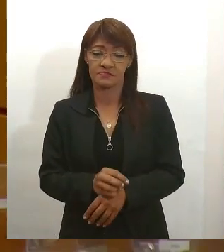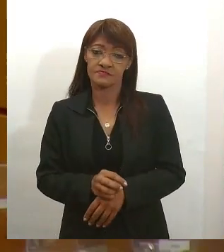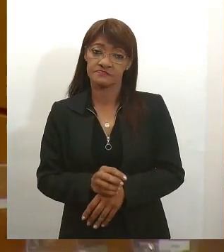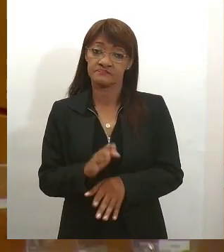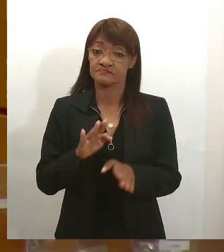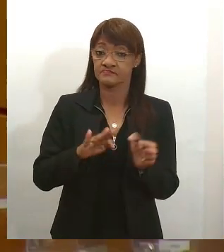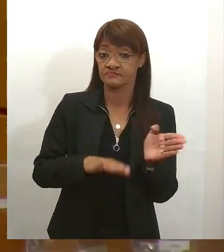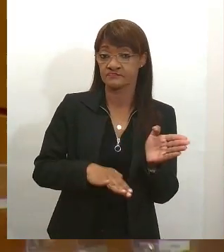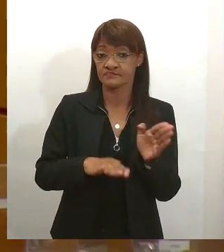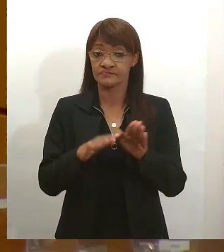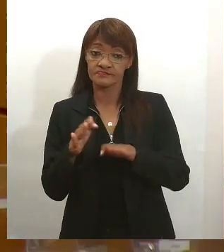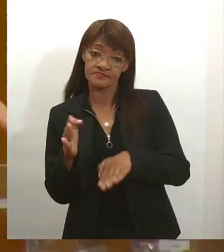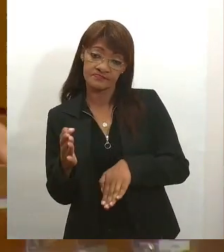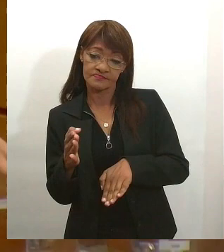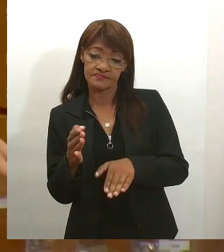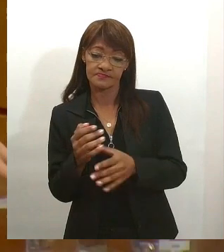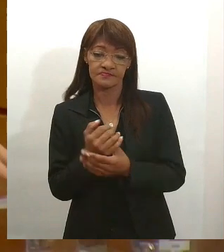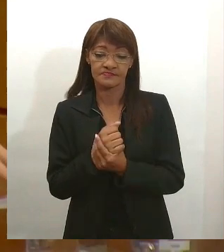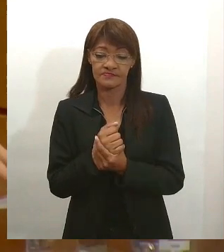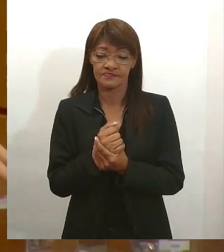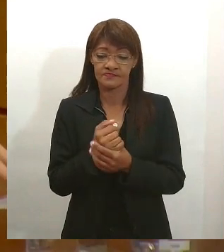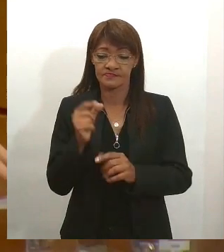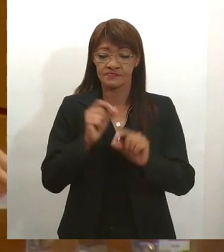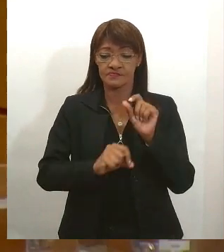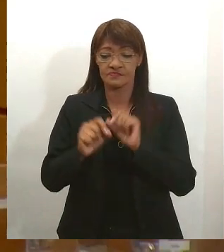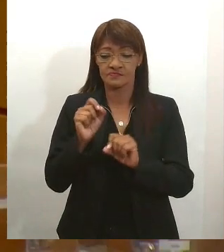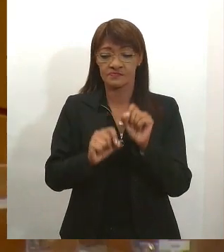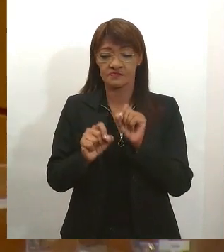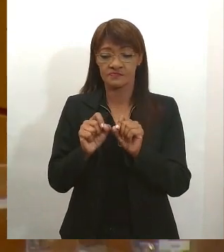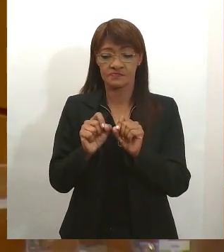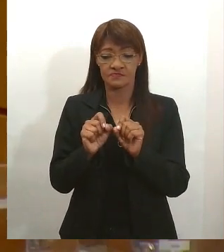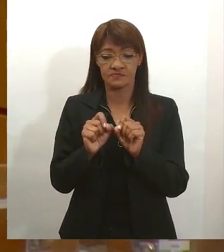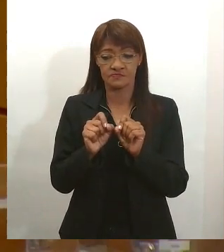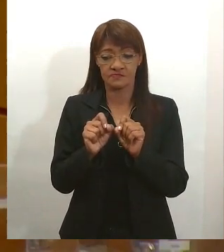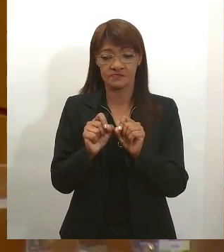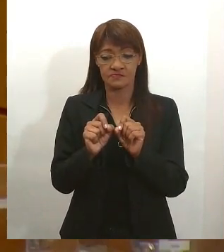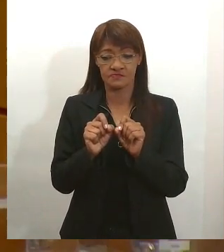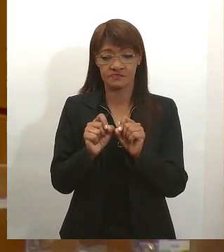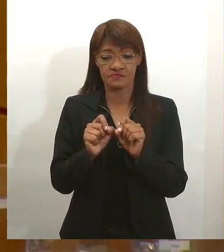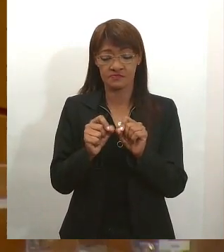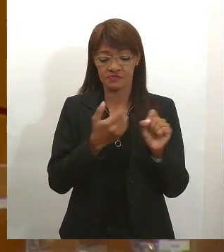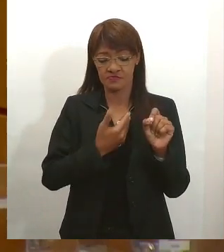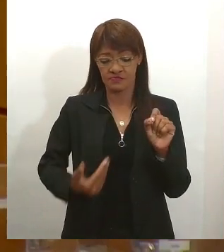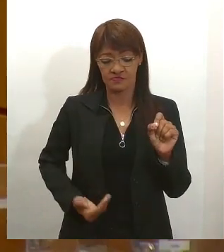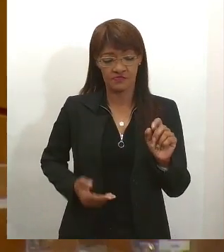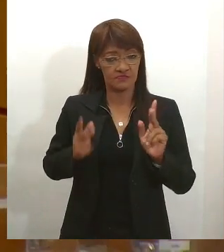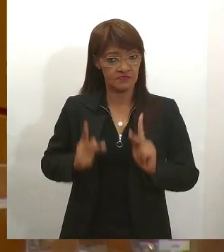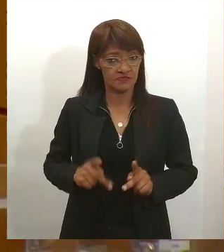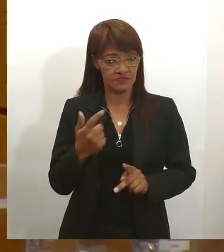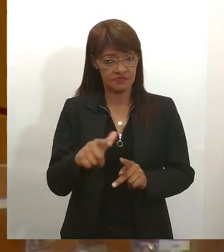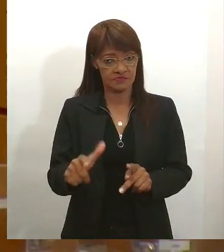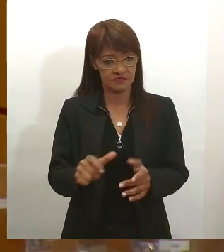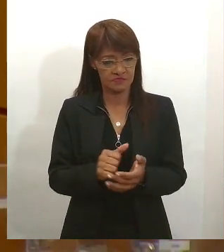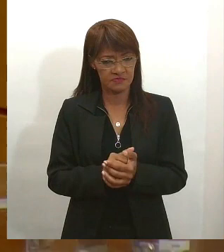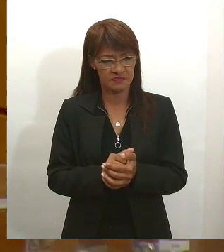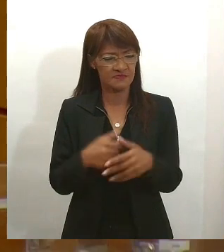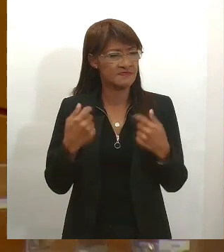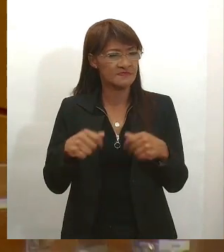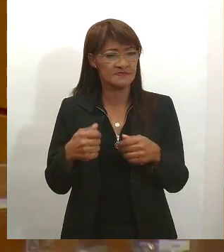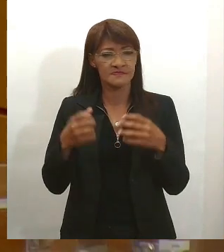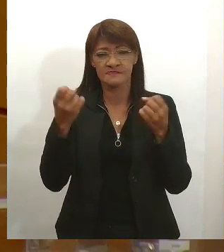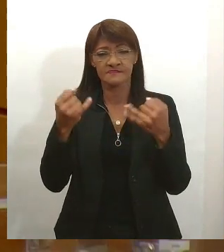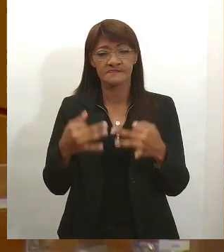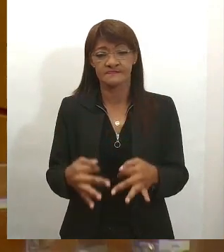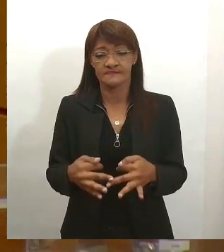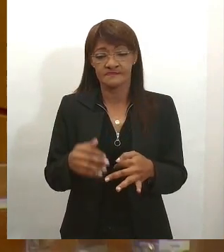desse tipo de postura do governo do estado de Sergipe, que precisa prestar esclarecimentos, pessoas têm morrido sem um tratamento